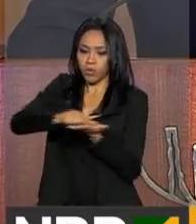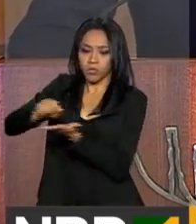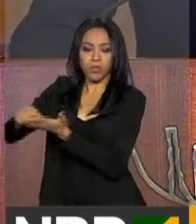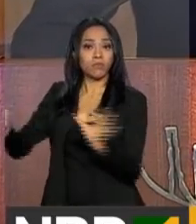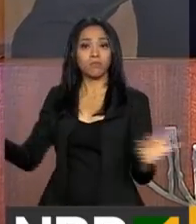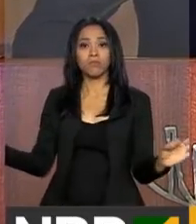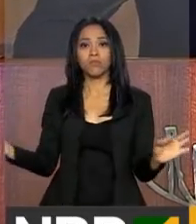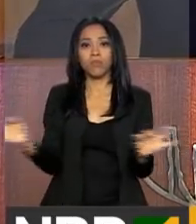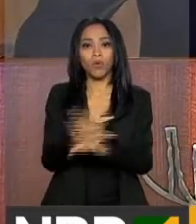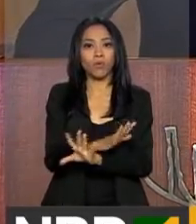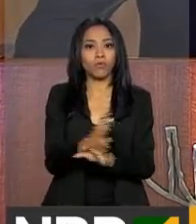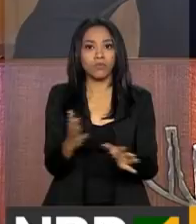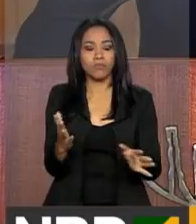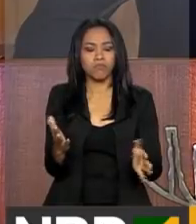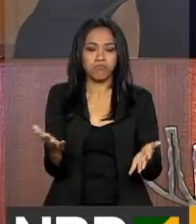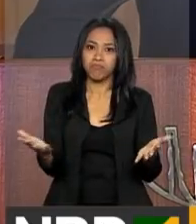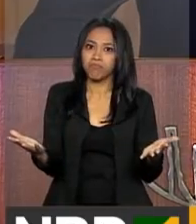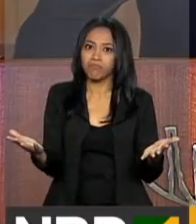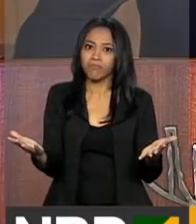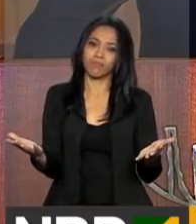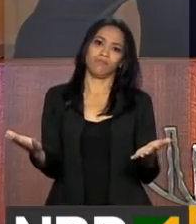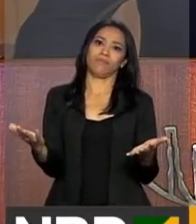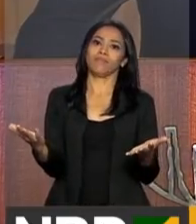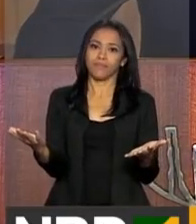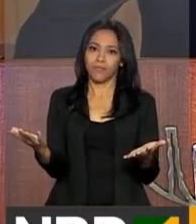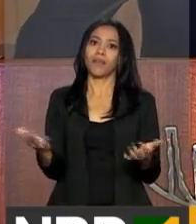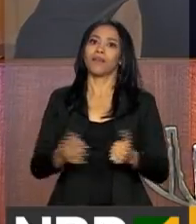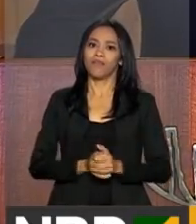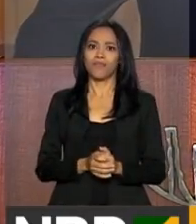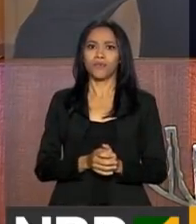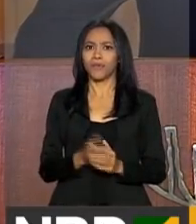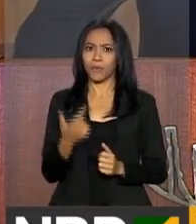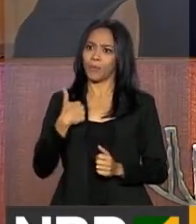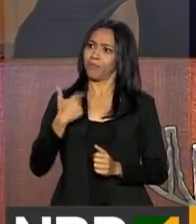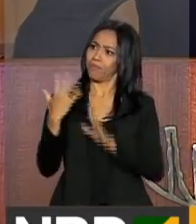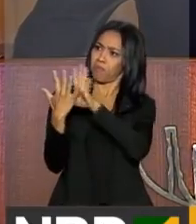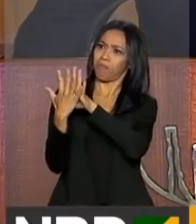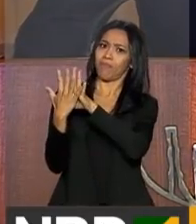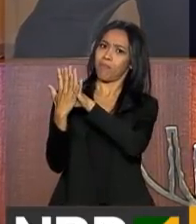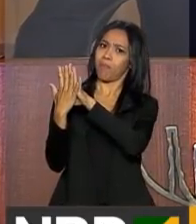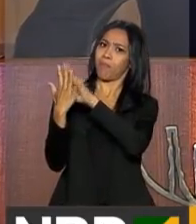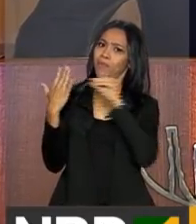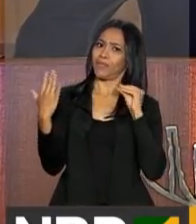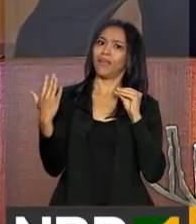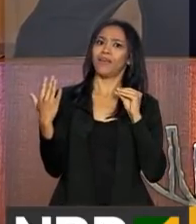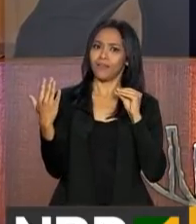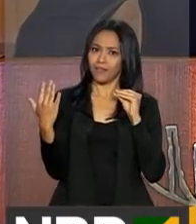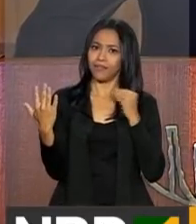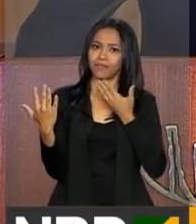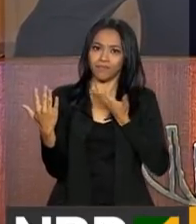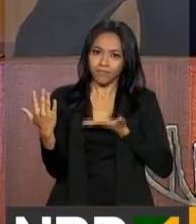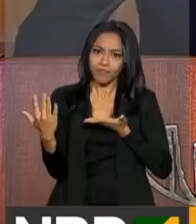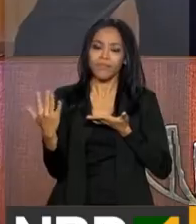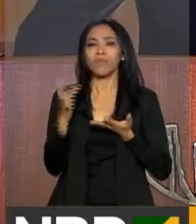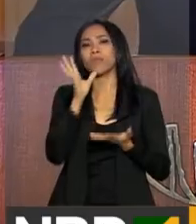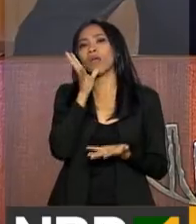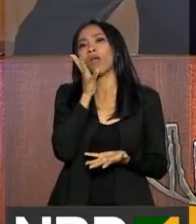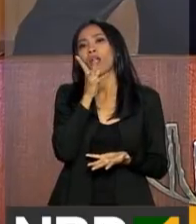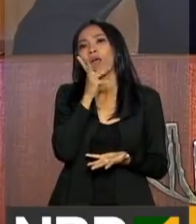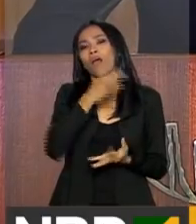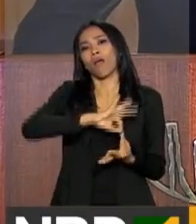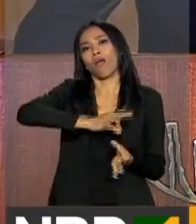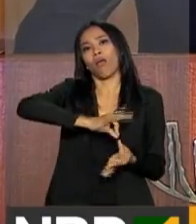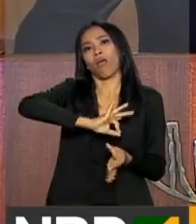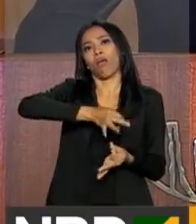terminou a solenidade. Foi uma coisa, digamos, civilizadíssima, né? Foi um exemplo aqui para aquelas sessões